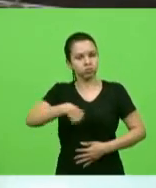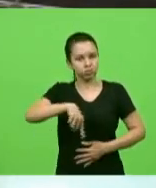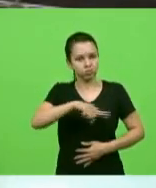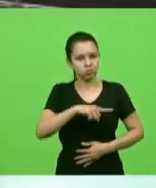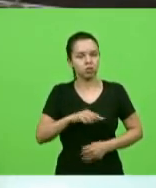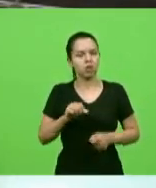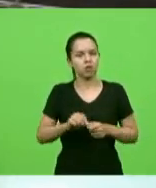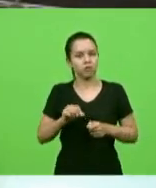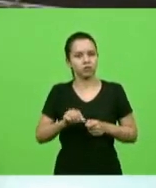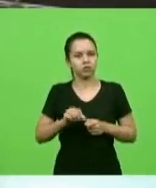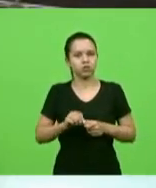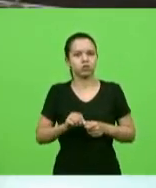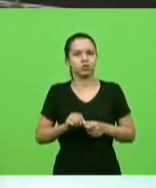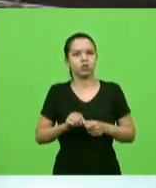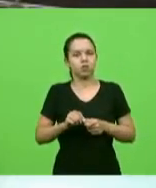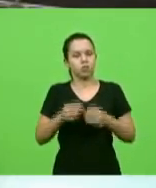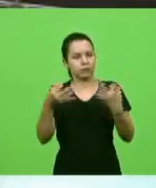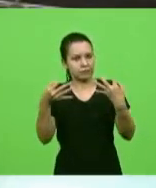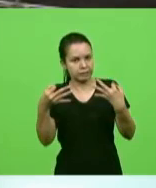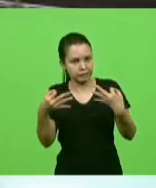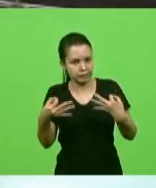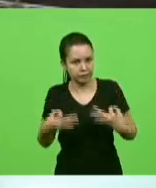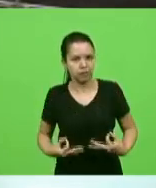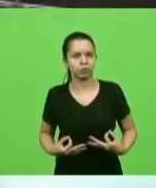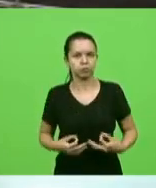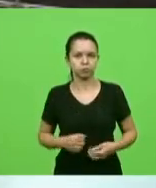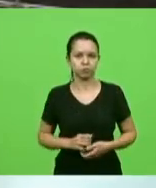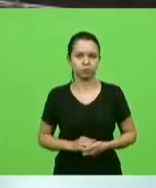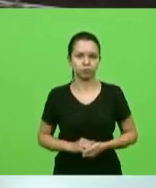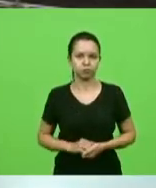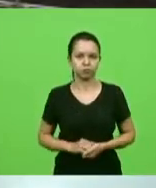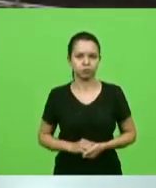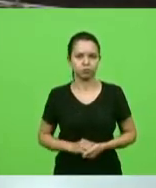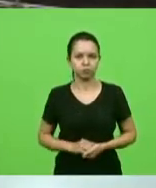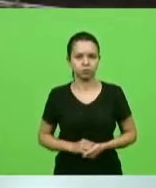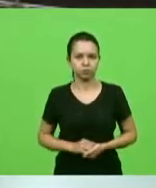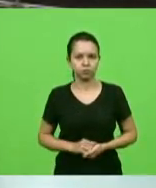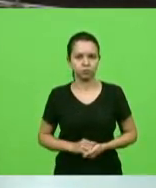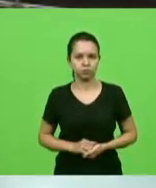feito aquilo que nos dá aqui nós nos propomos